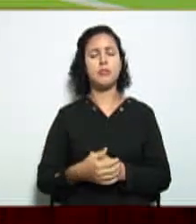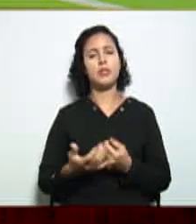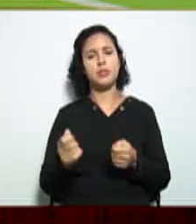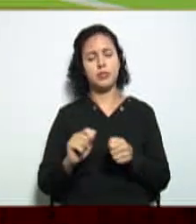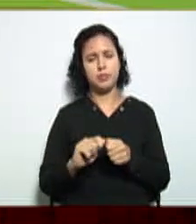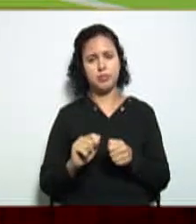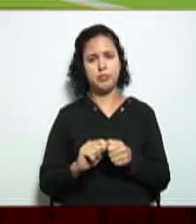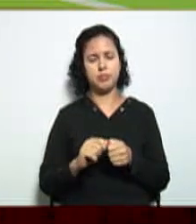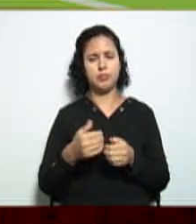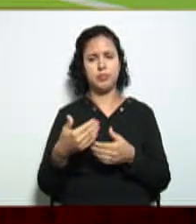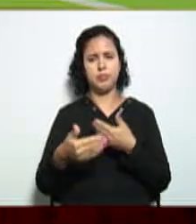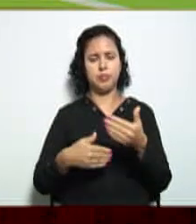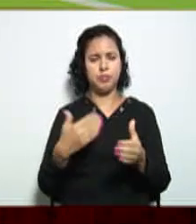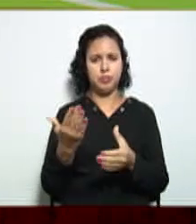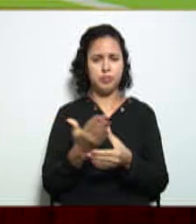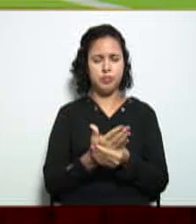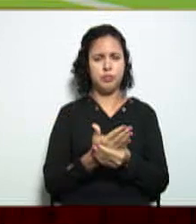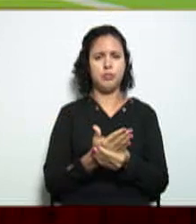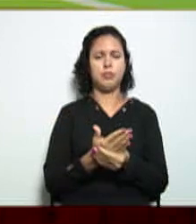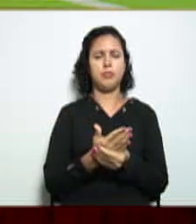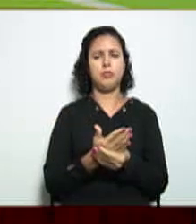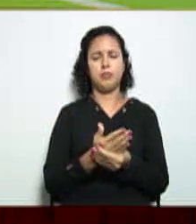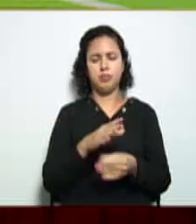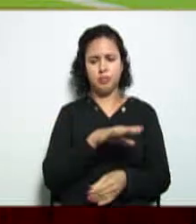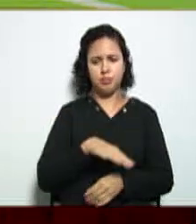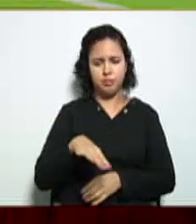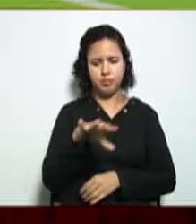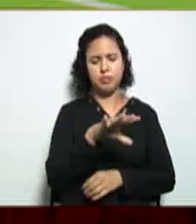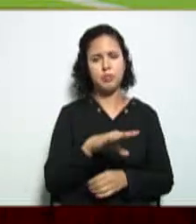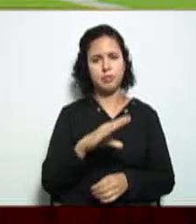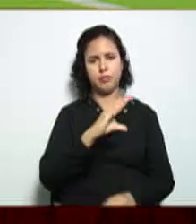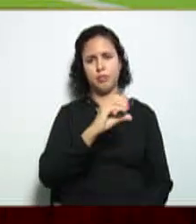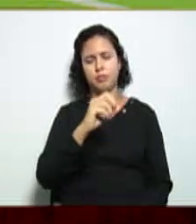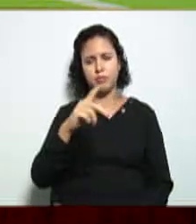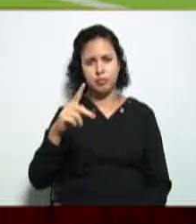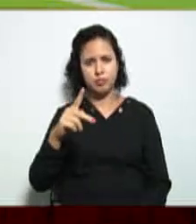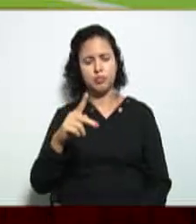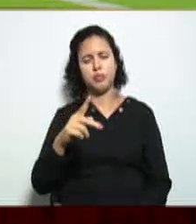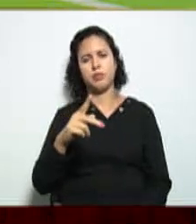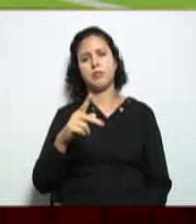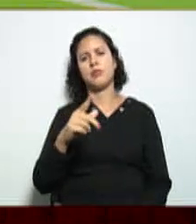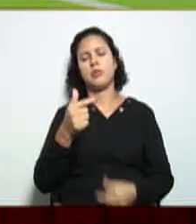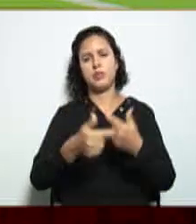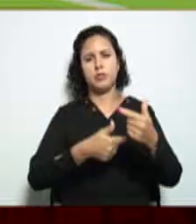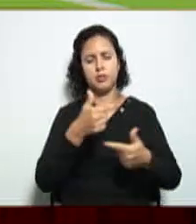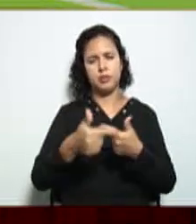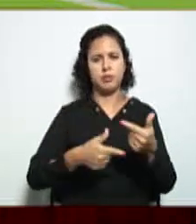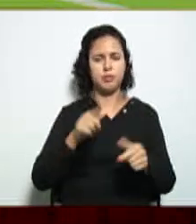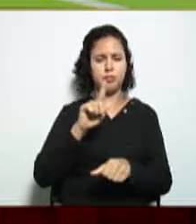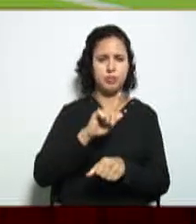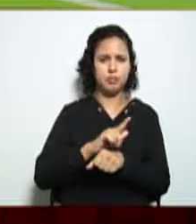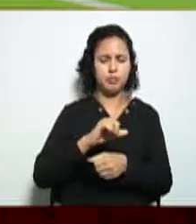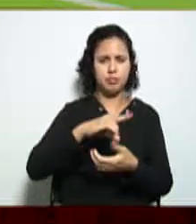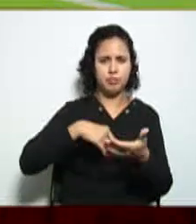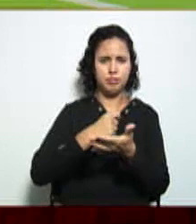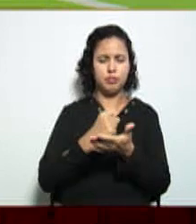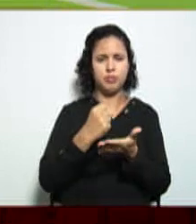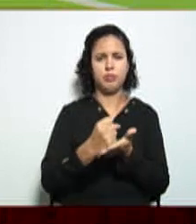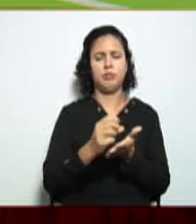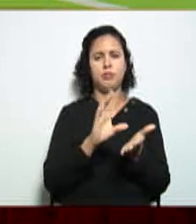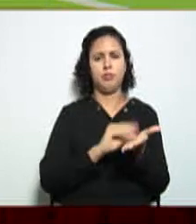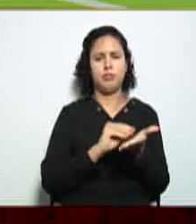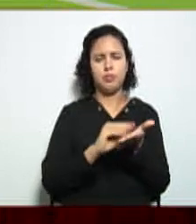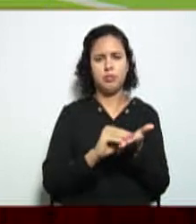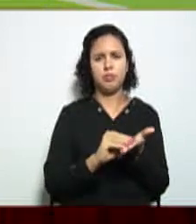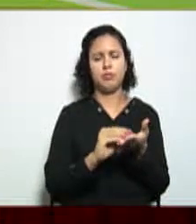executar os processos de cooperação, né, na área de cooperativismo, atuar nessa gestão de contratos, elaborar as atas, conhecer